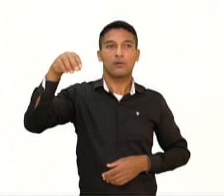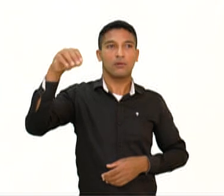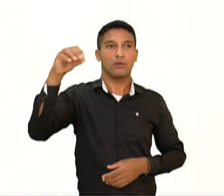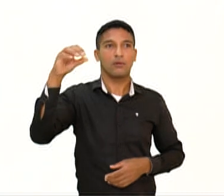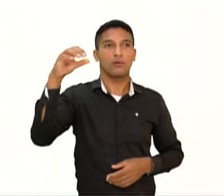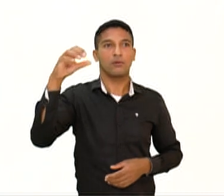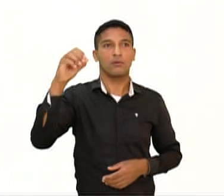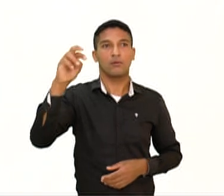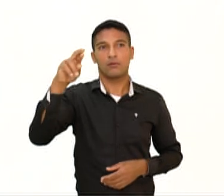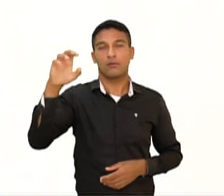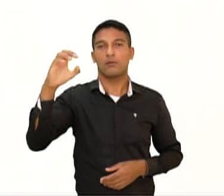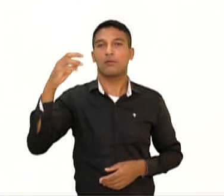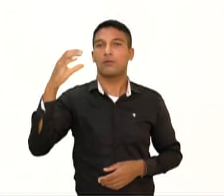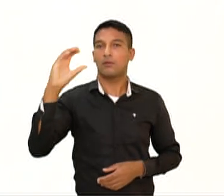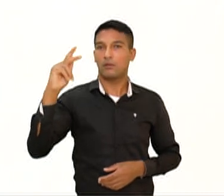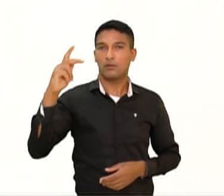receber